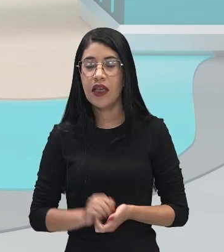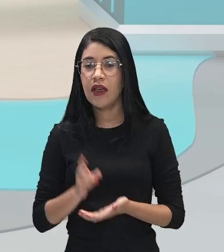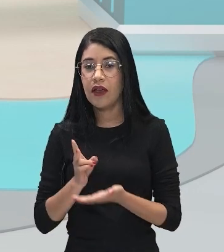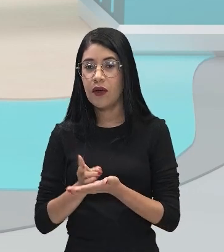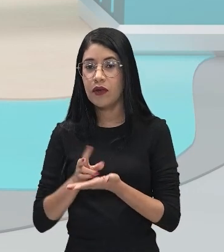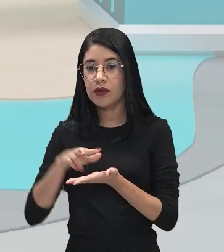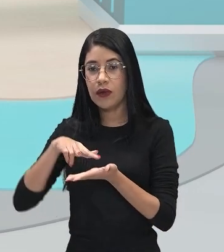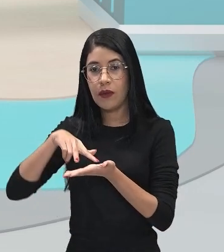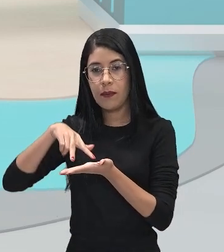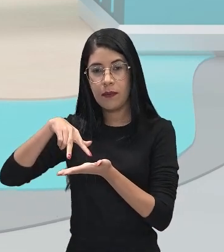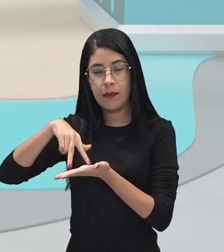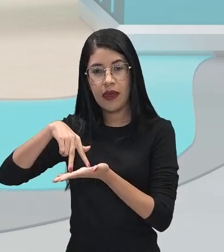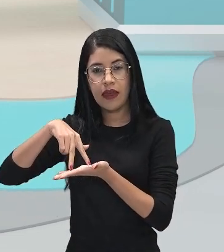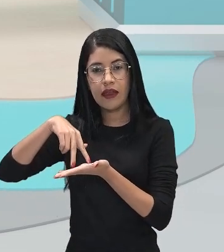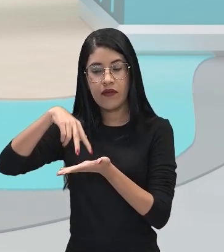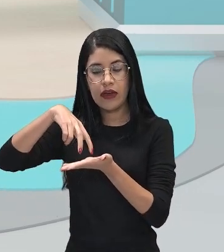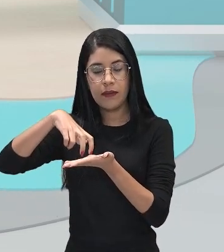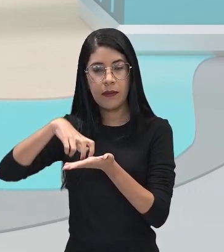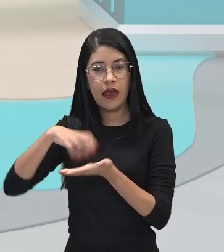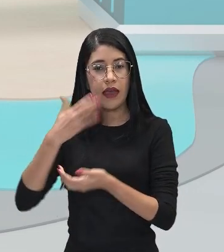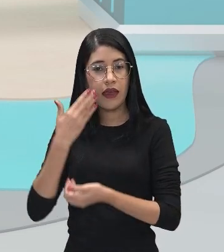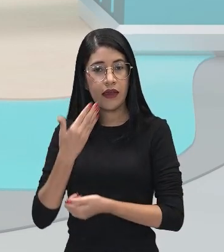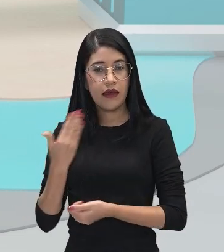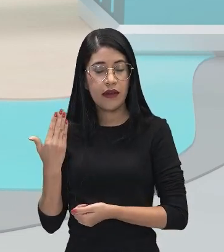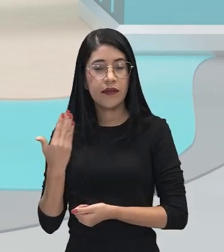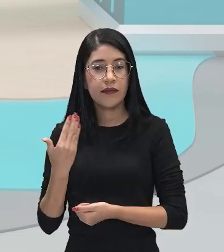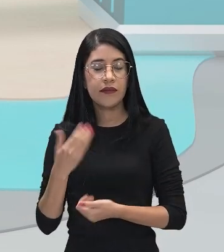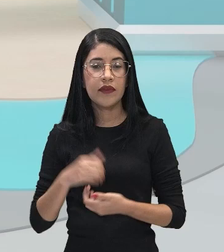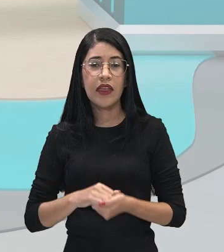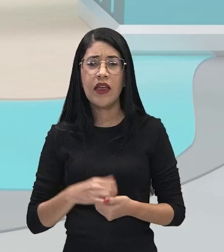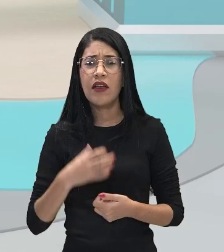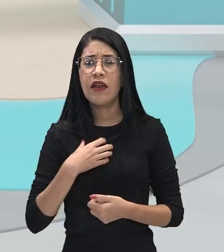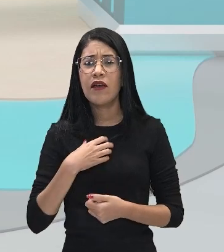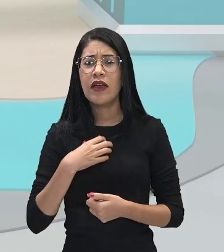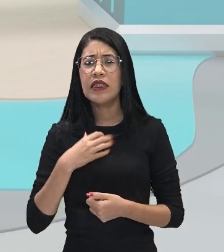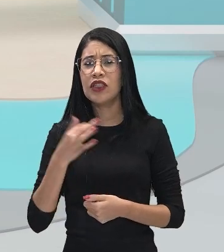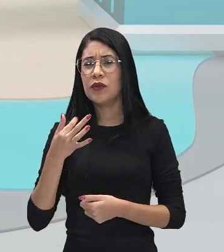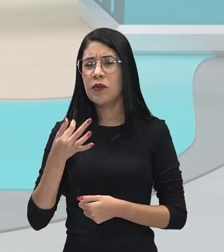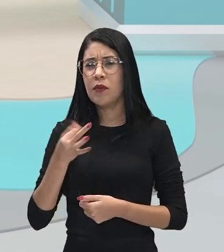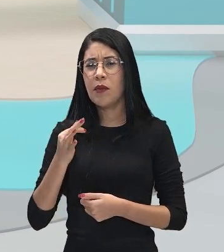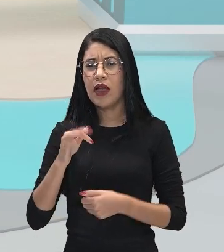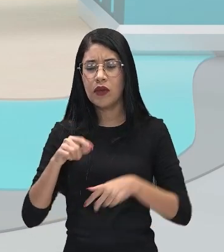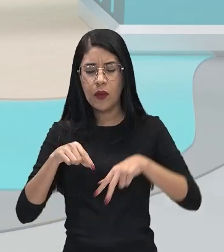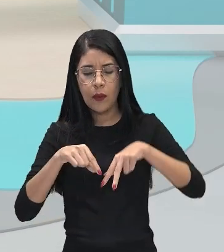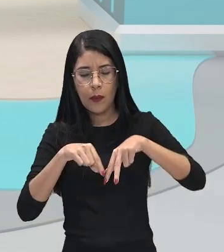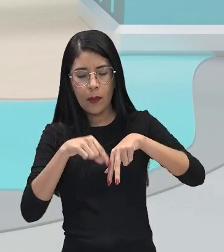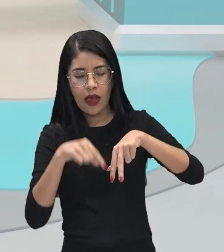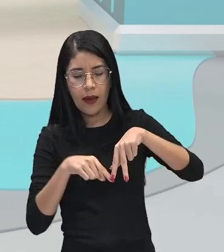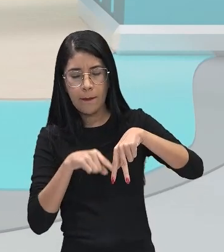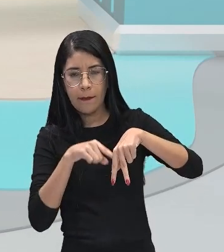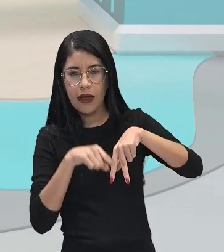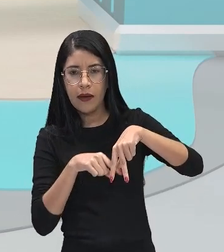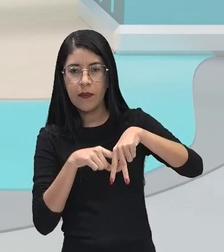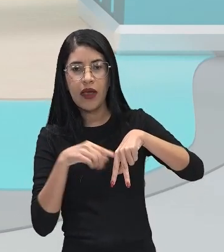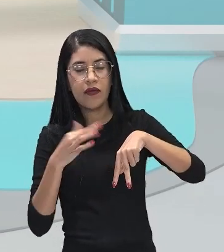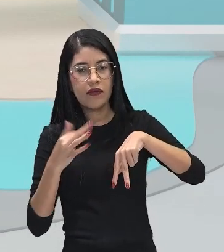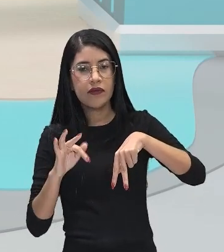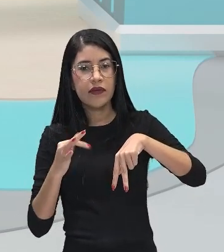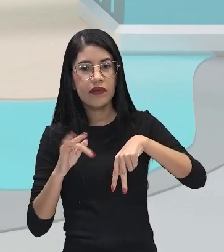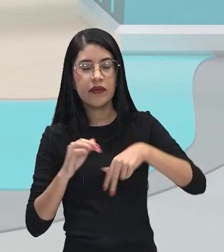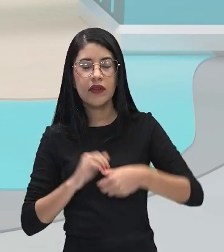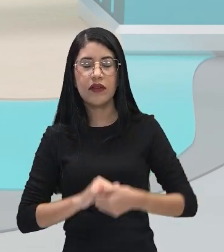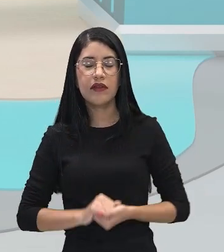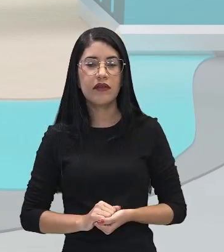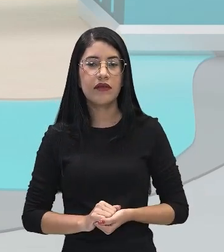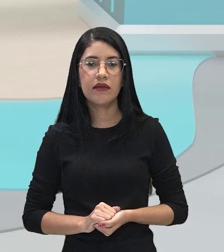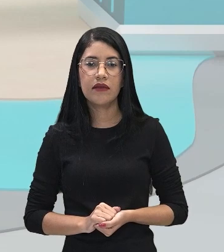e vai descendo. Você vai sentir uma tensãozinha aqui nos músculos posteriores da coxa, é normal.